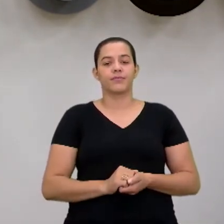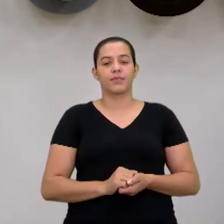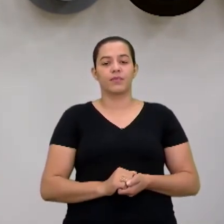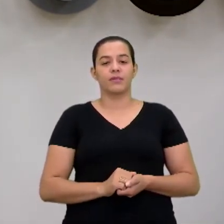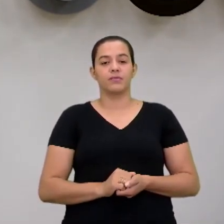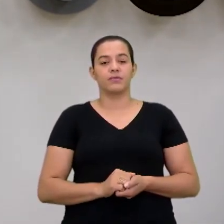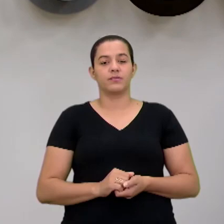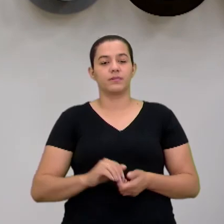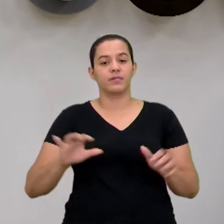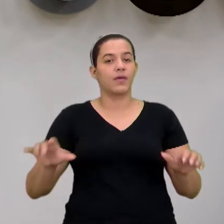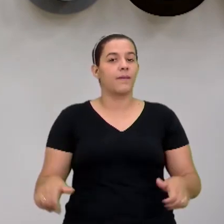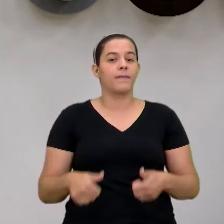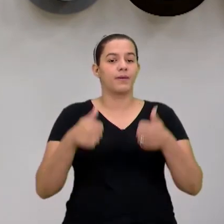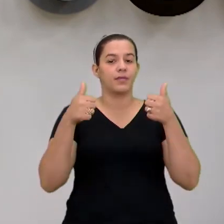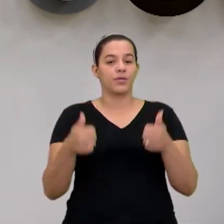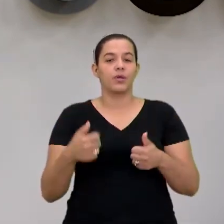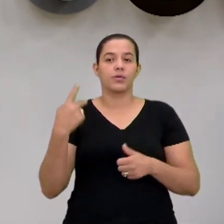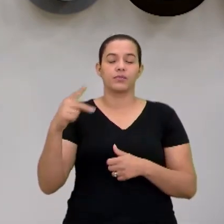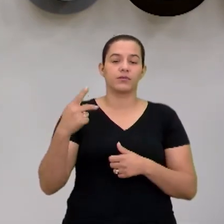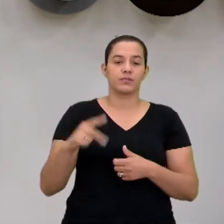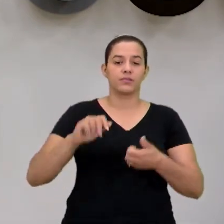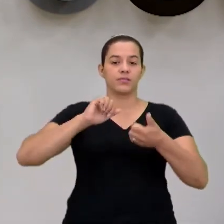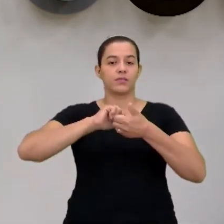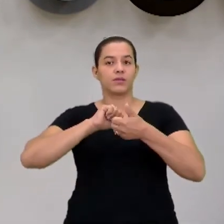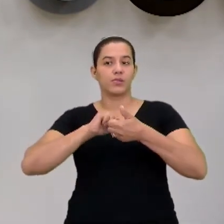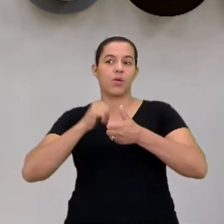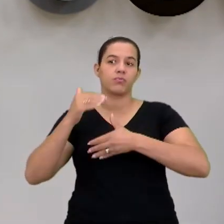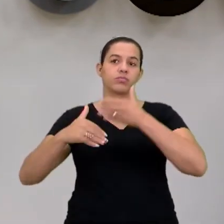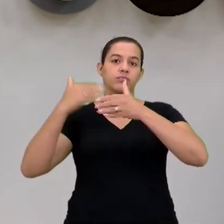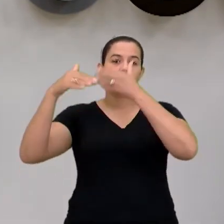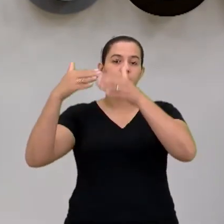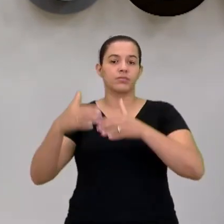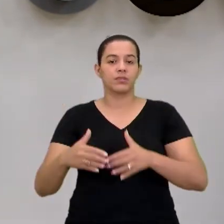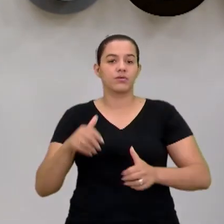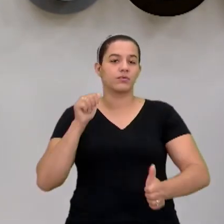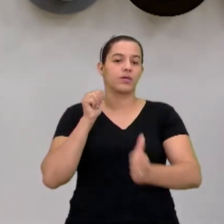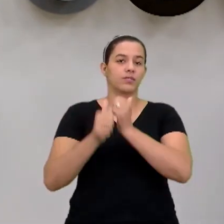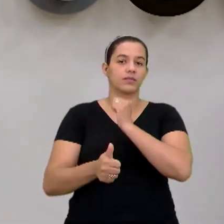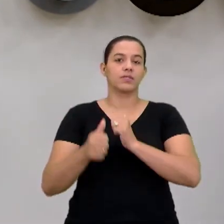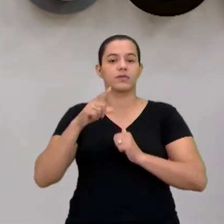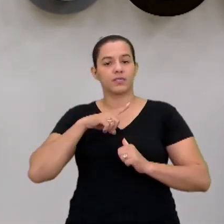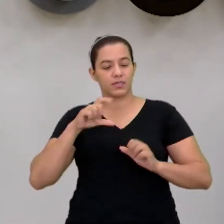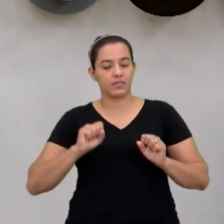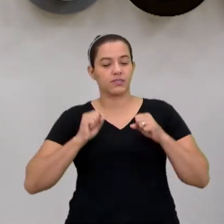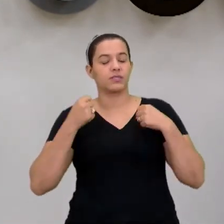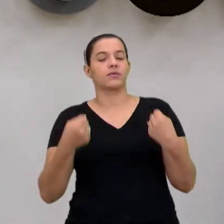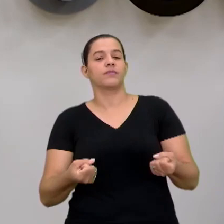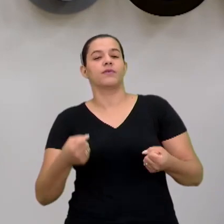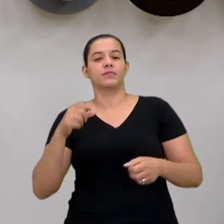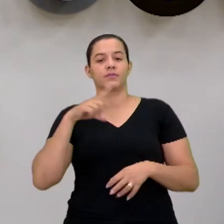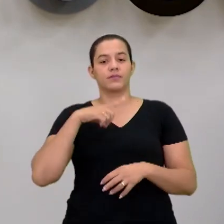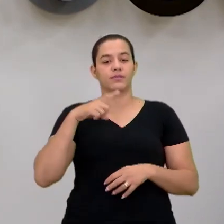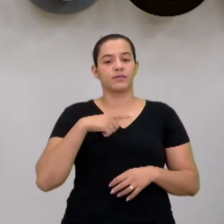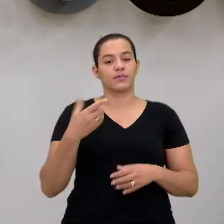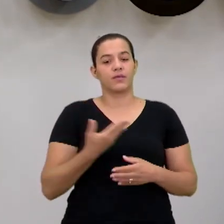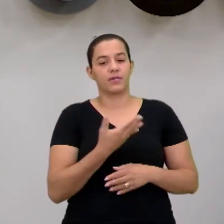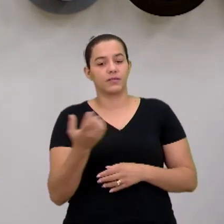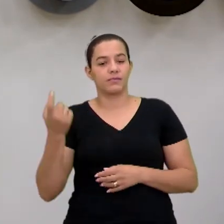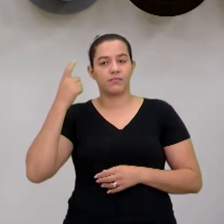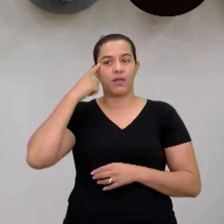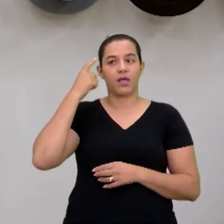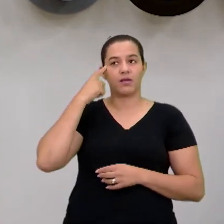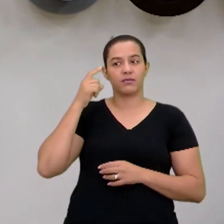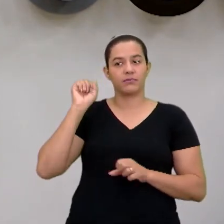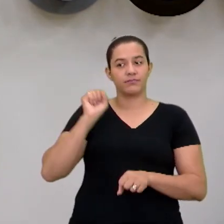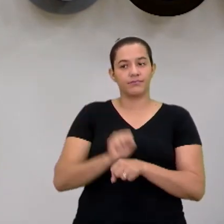e é melhor ali na qualidade do seu desempenho. Então, o atleta se esforça para isso. Então, a gente tem que parar de ver essa